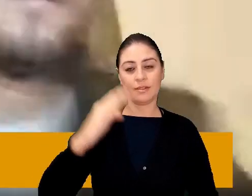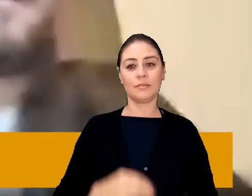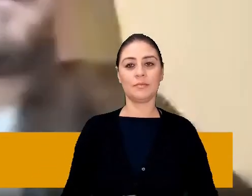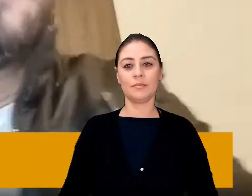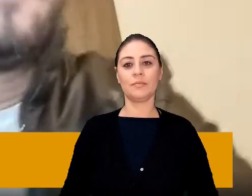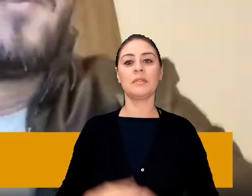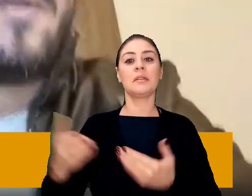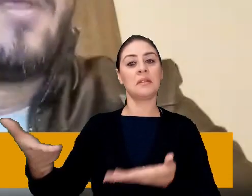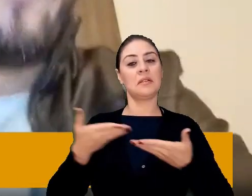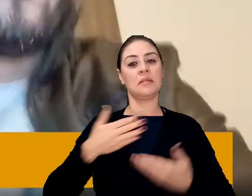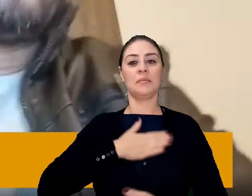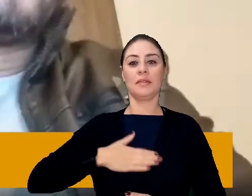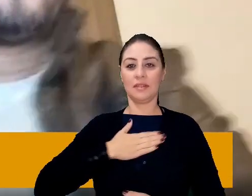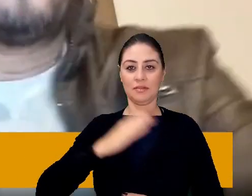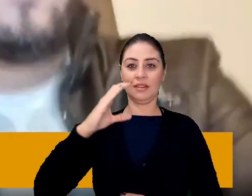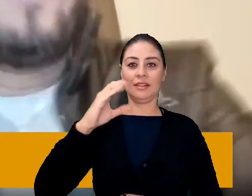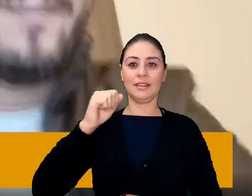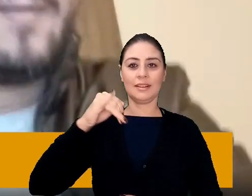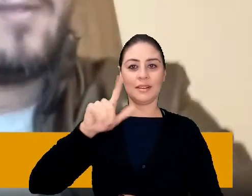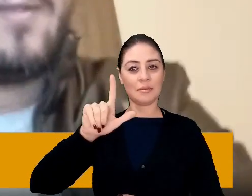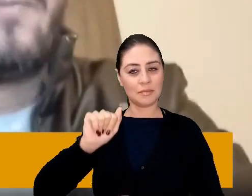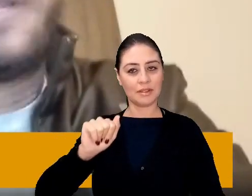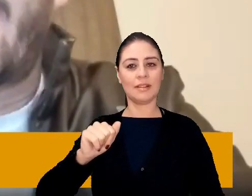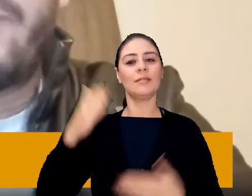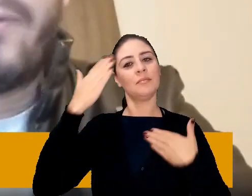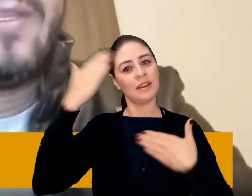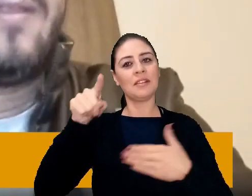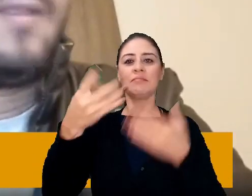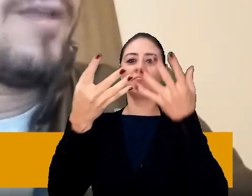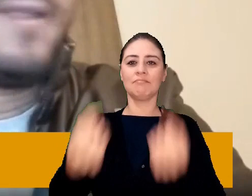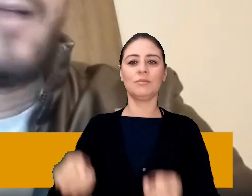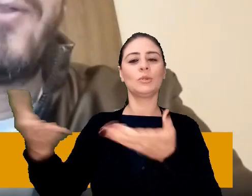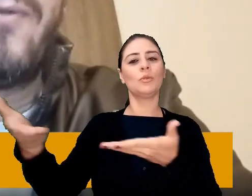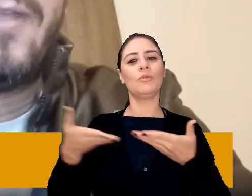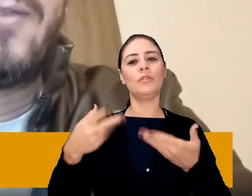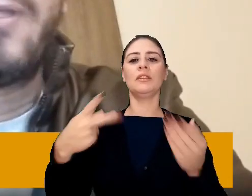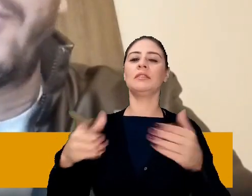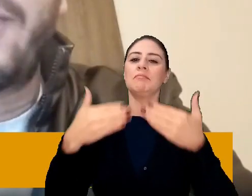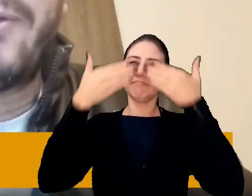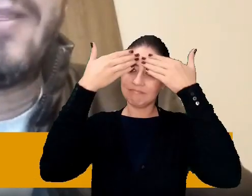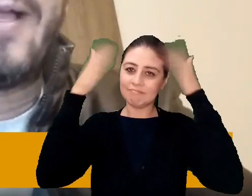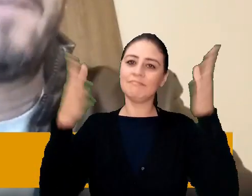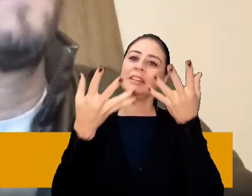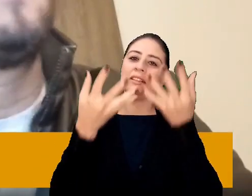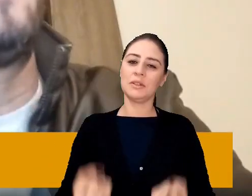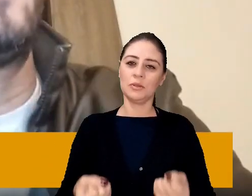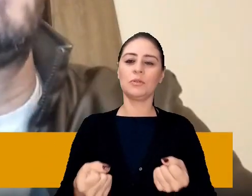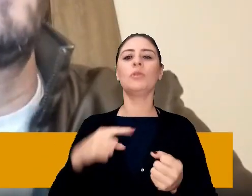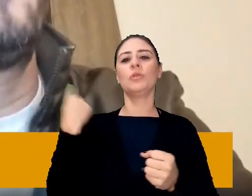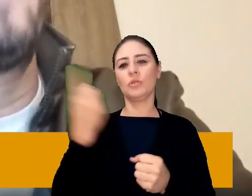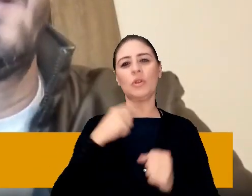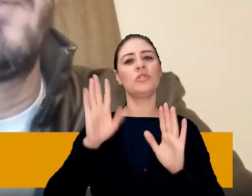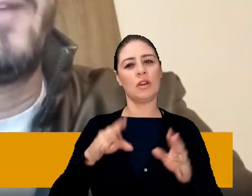Olá, bem-vinda, Camila. Obrigado por você ter aceitado nosso convite, toda a sua generosidade. A gente